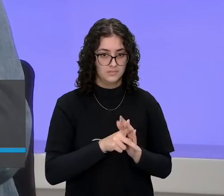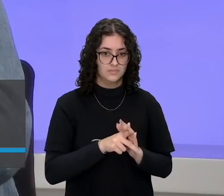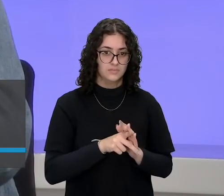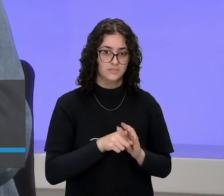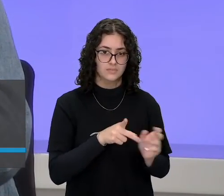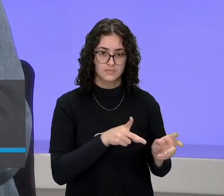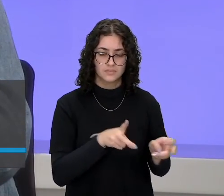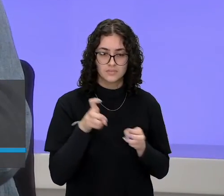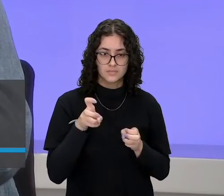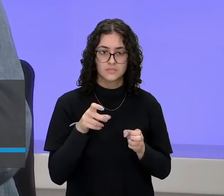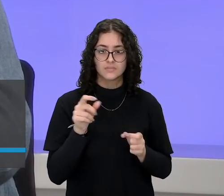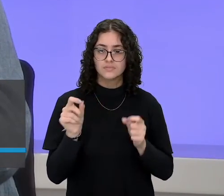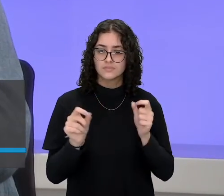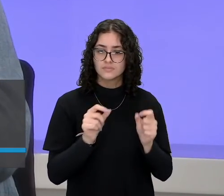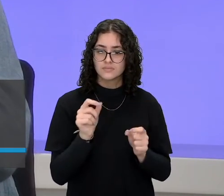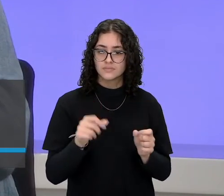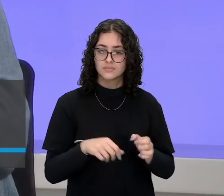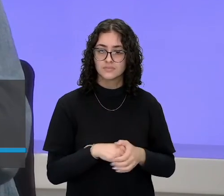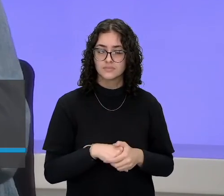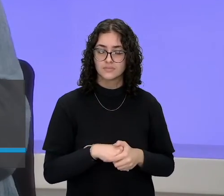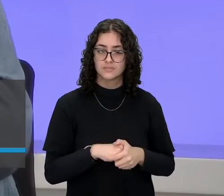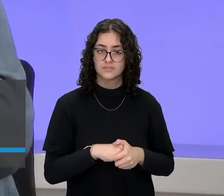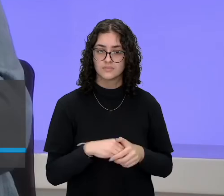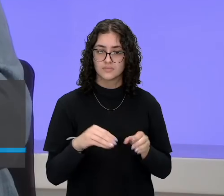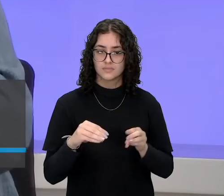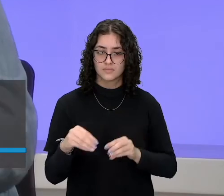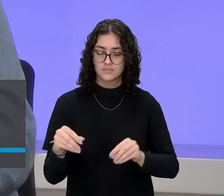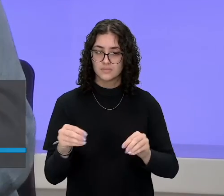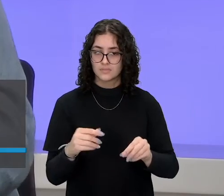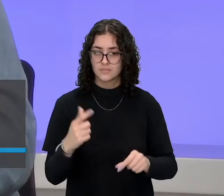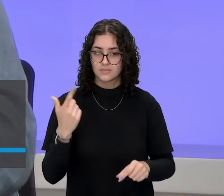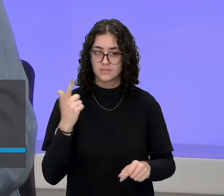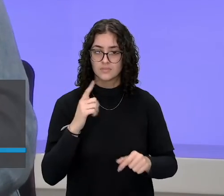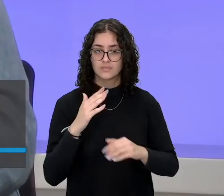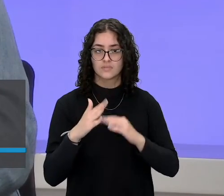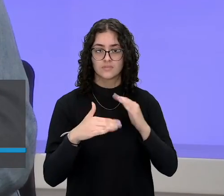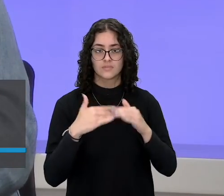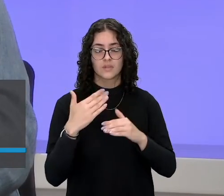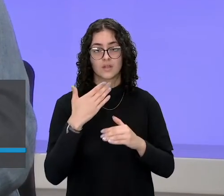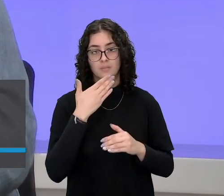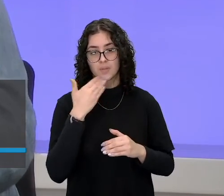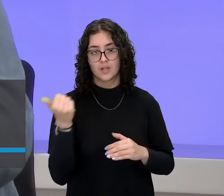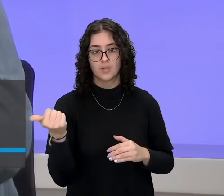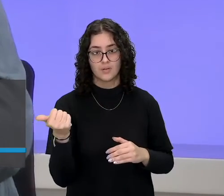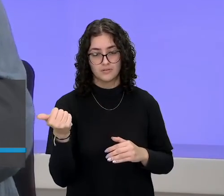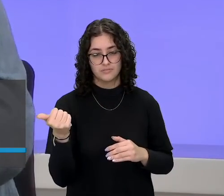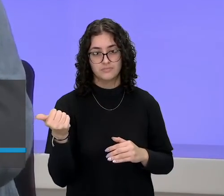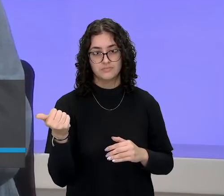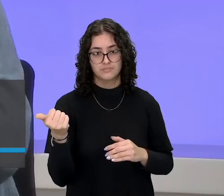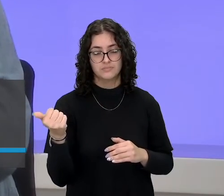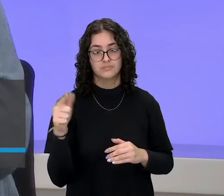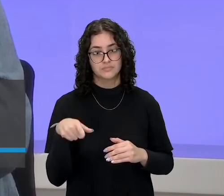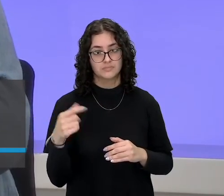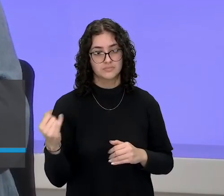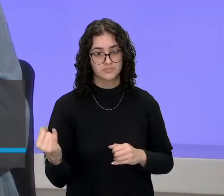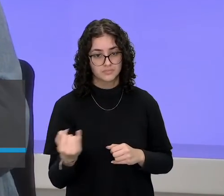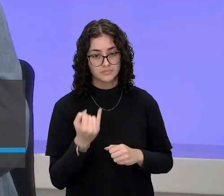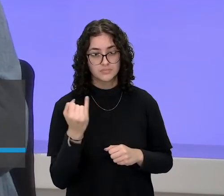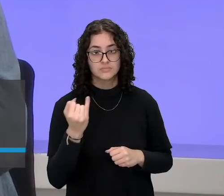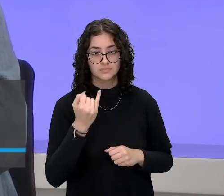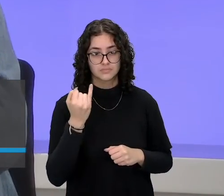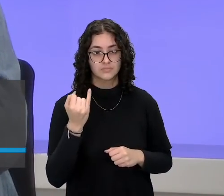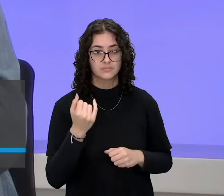gente percebe que a terra ela consegue se desenvolver melhor, né? Então, isso é importante